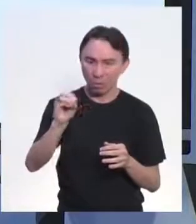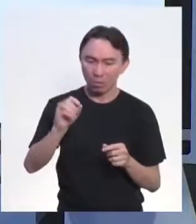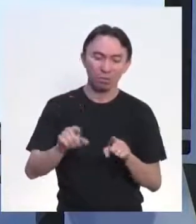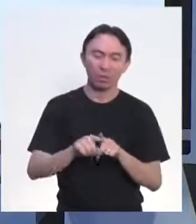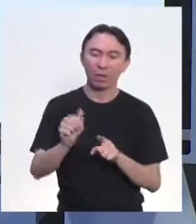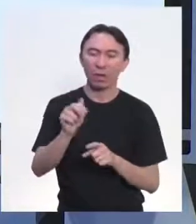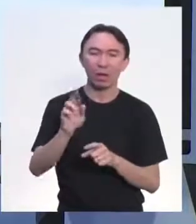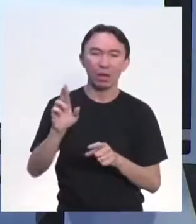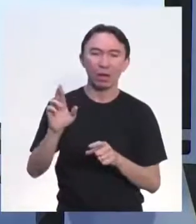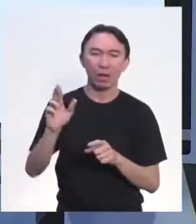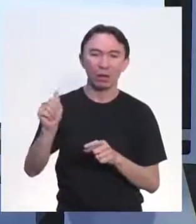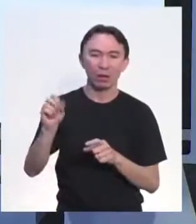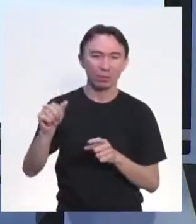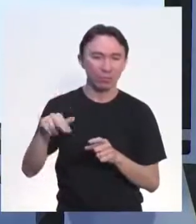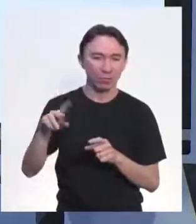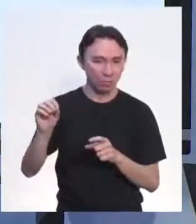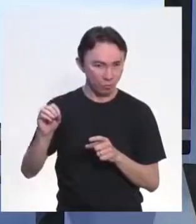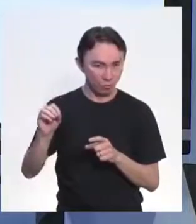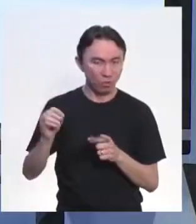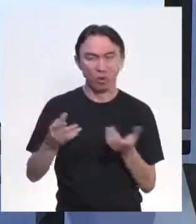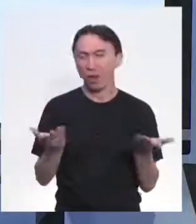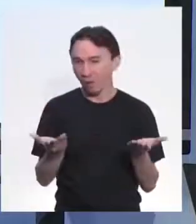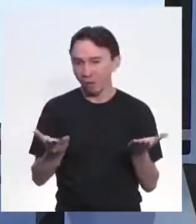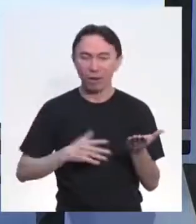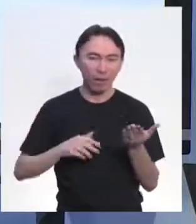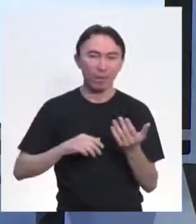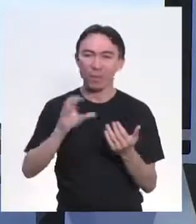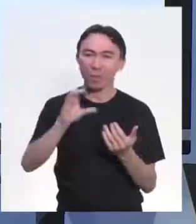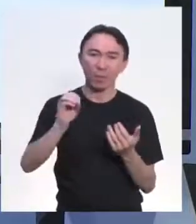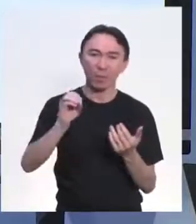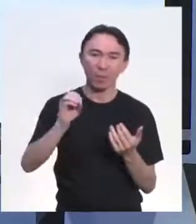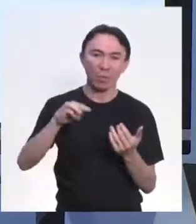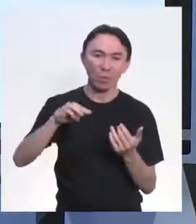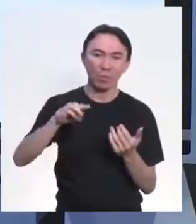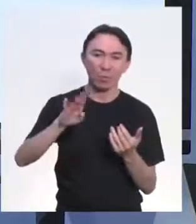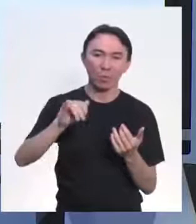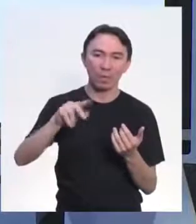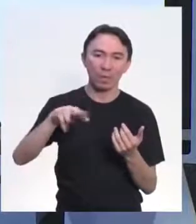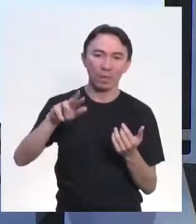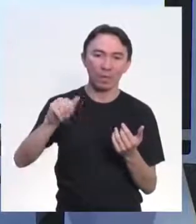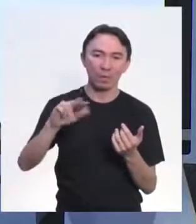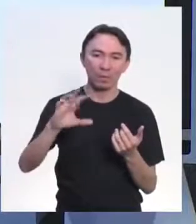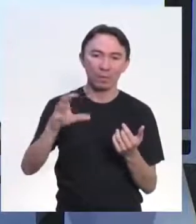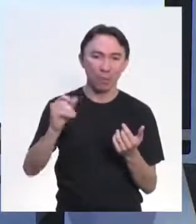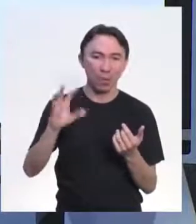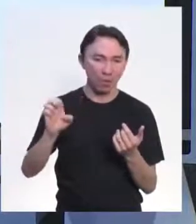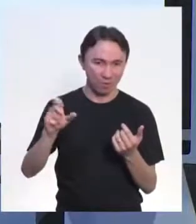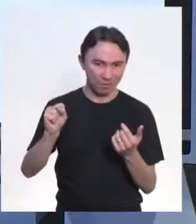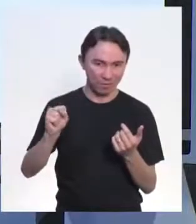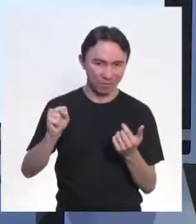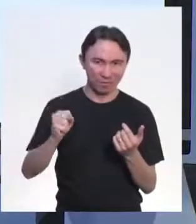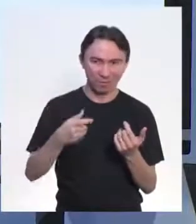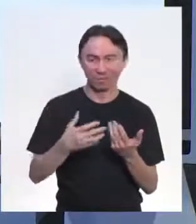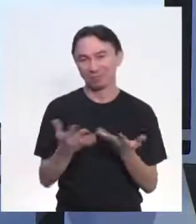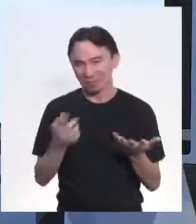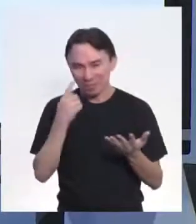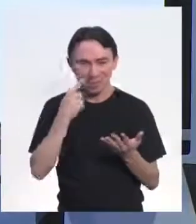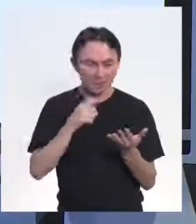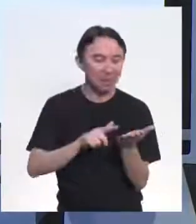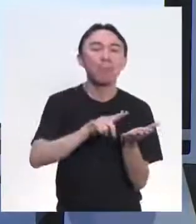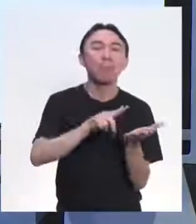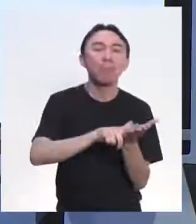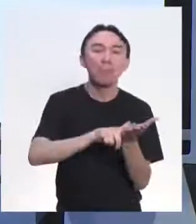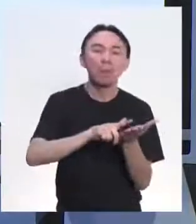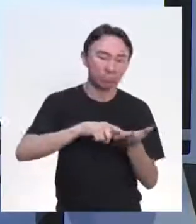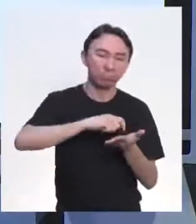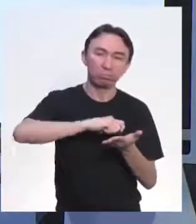as combinações. Muito bem. Pessoal, separem em um material, caderno para anotações ou o caderno do